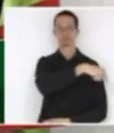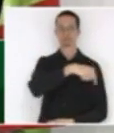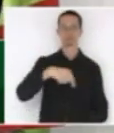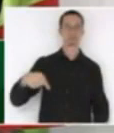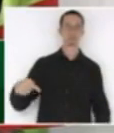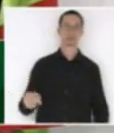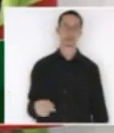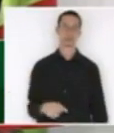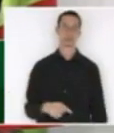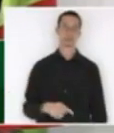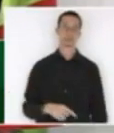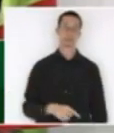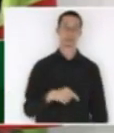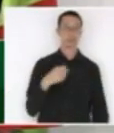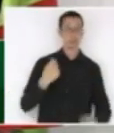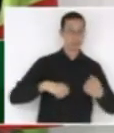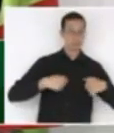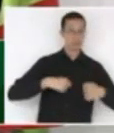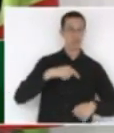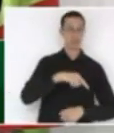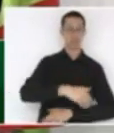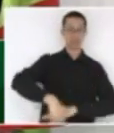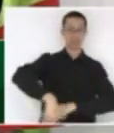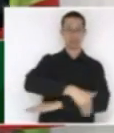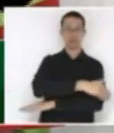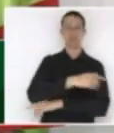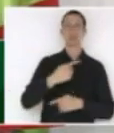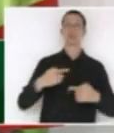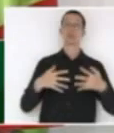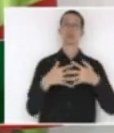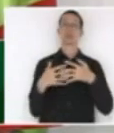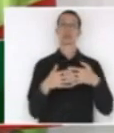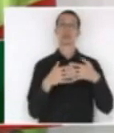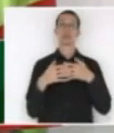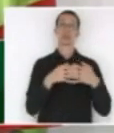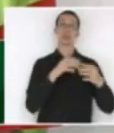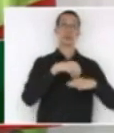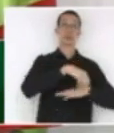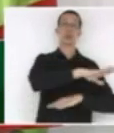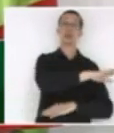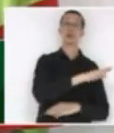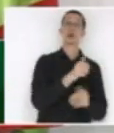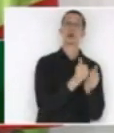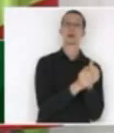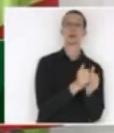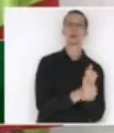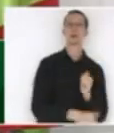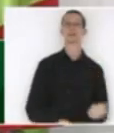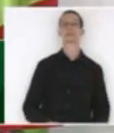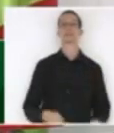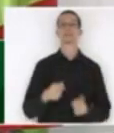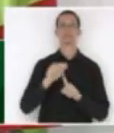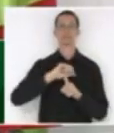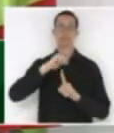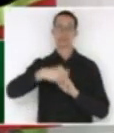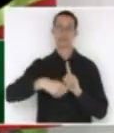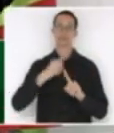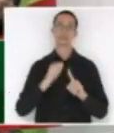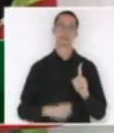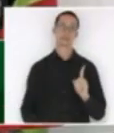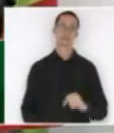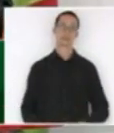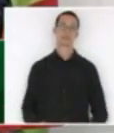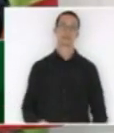arroz, enfim, banana, daquela região de Jacinto Machado, a BR-101. E esse é um trabalho que nós estamos fazendo aqui.